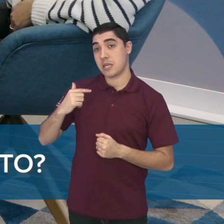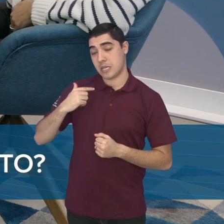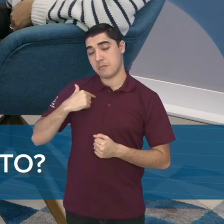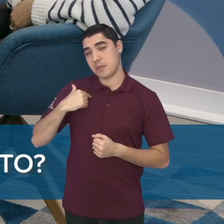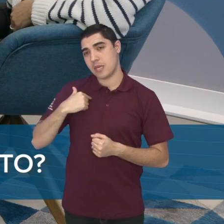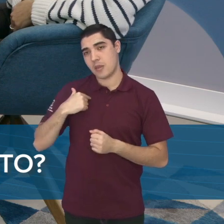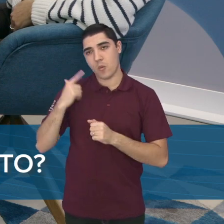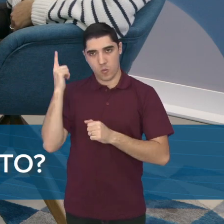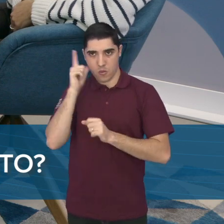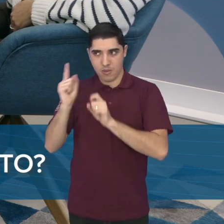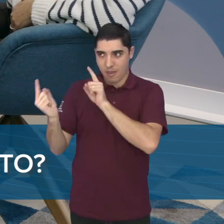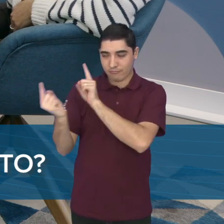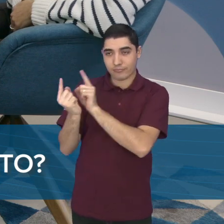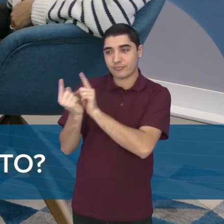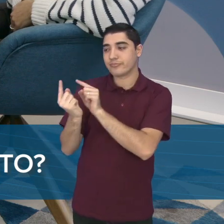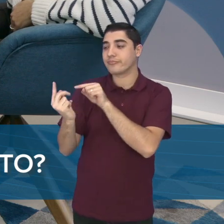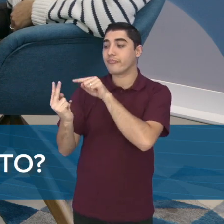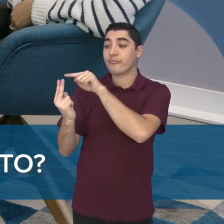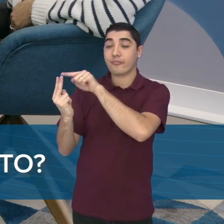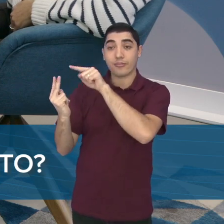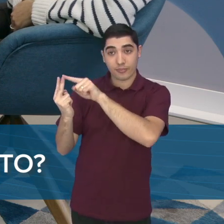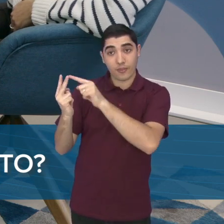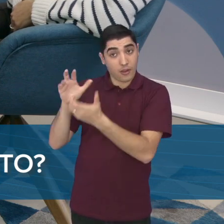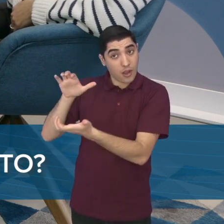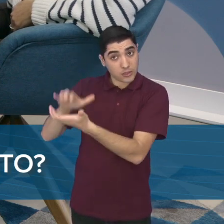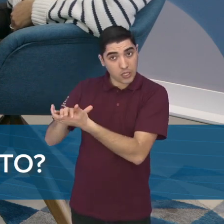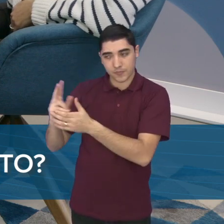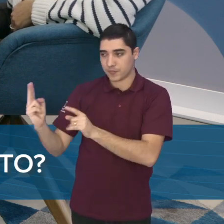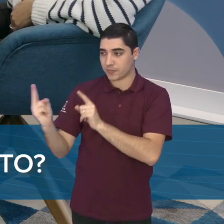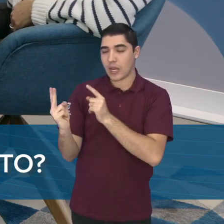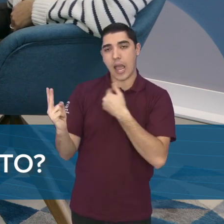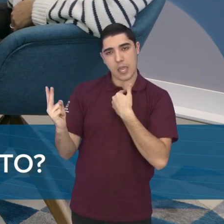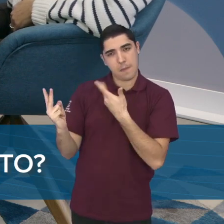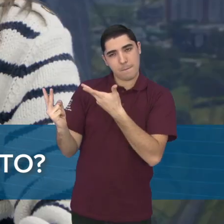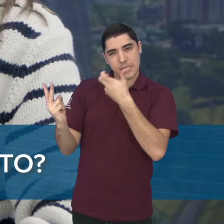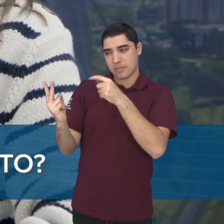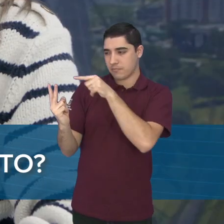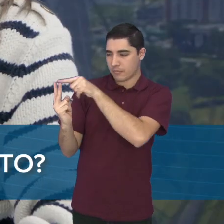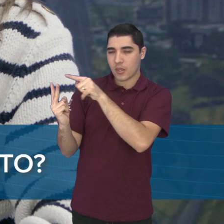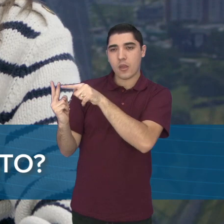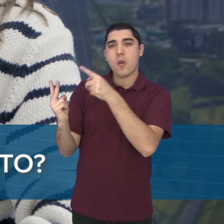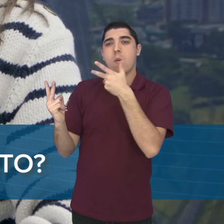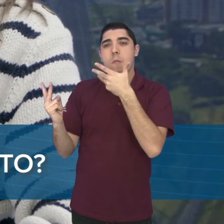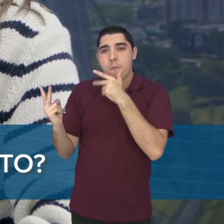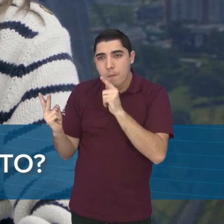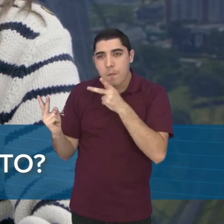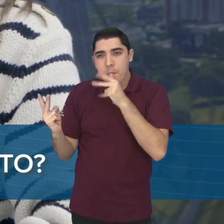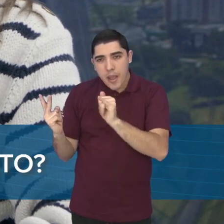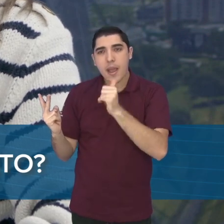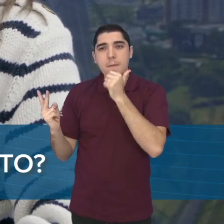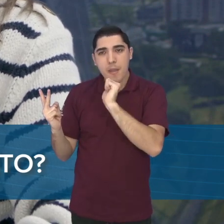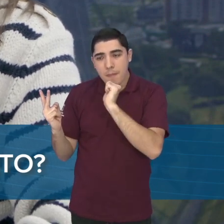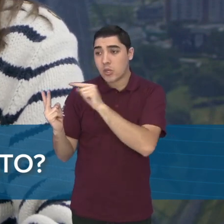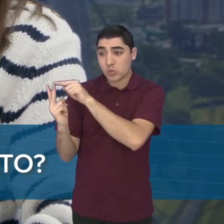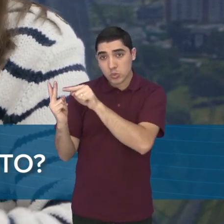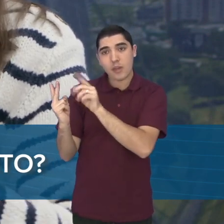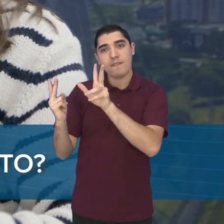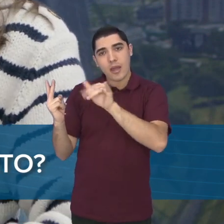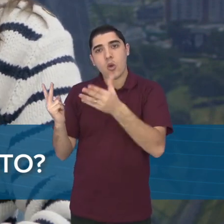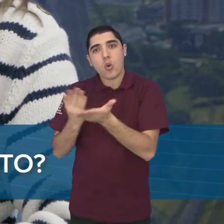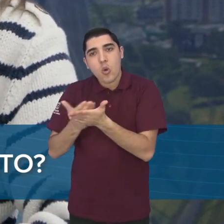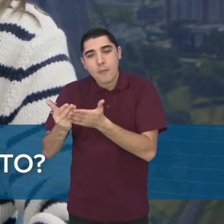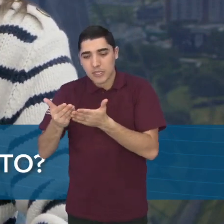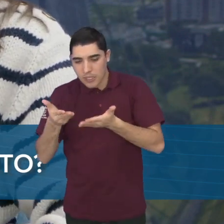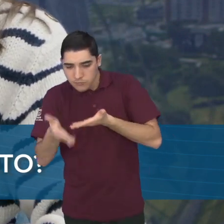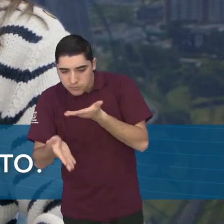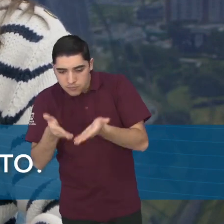Eu atendo casais, Dani, acho que isso começa na forma que é exatamente isso, né? Que os pais vão, né, lidar, educar, passar tudo isso, né?